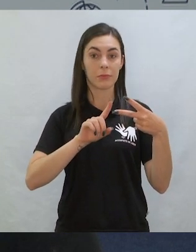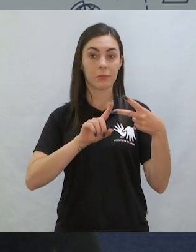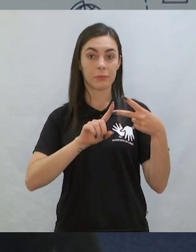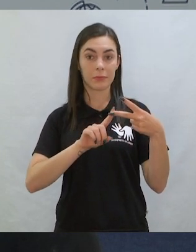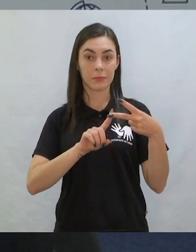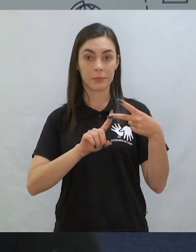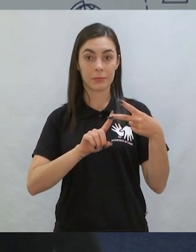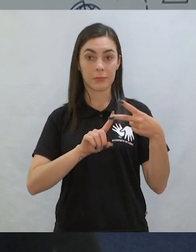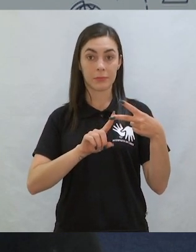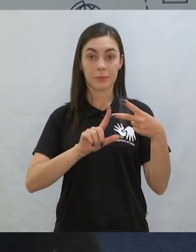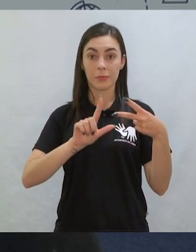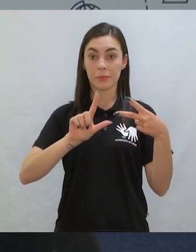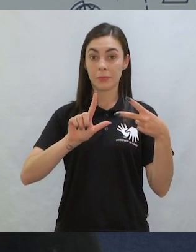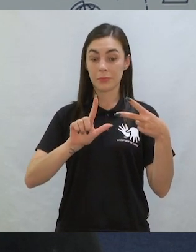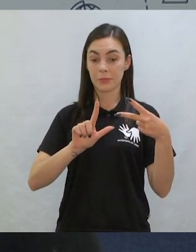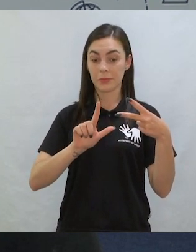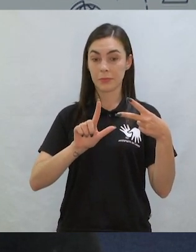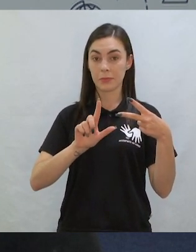Aqui.